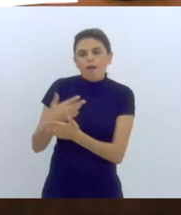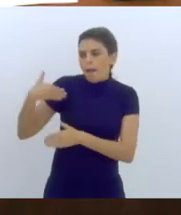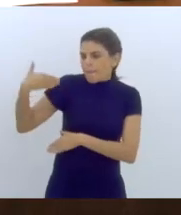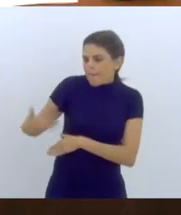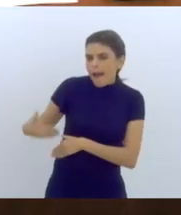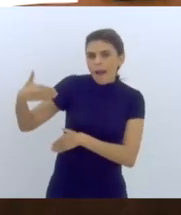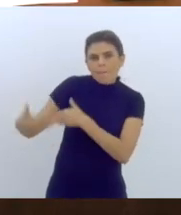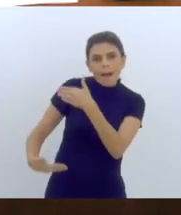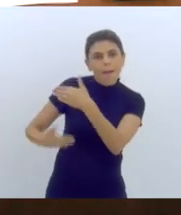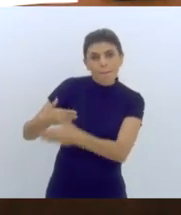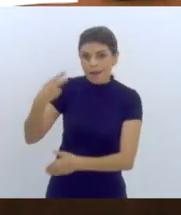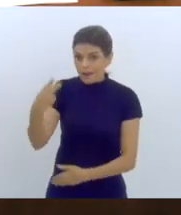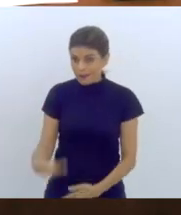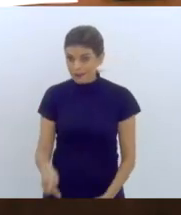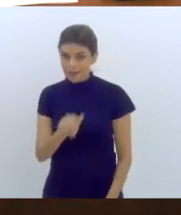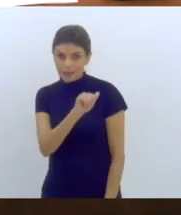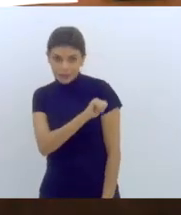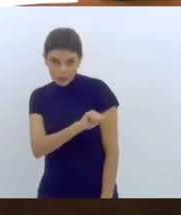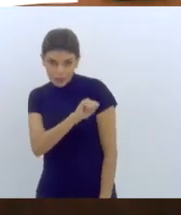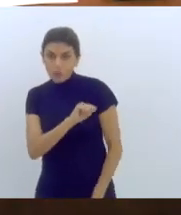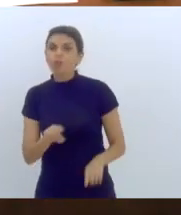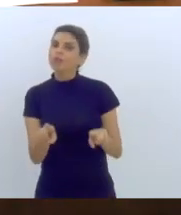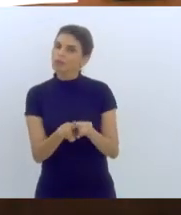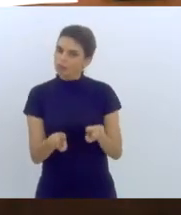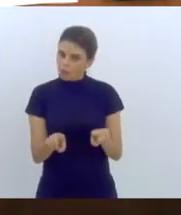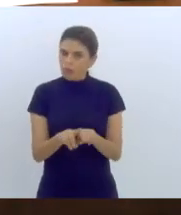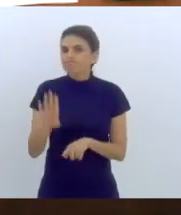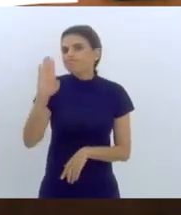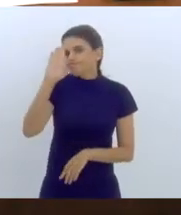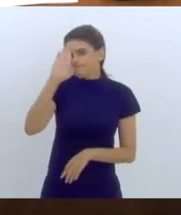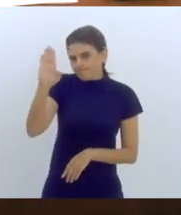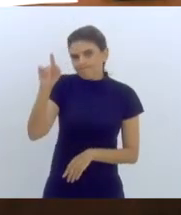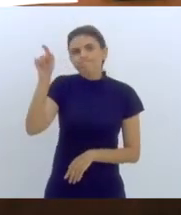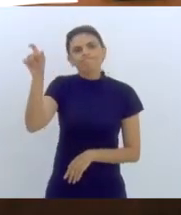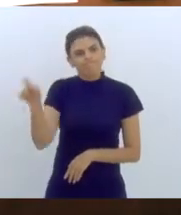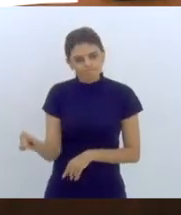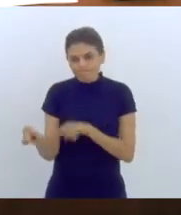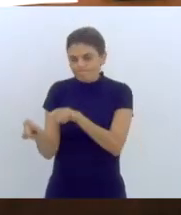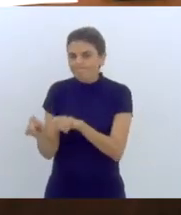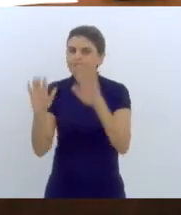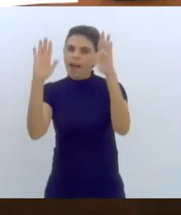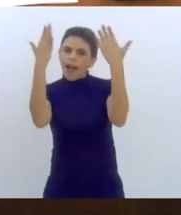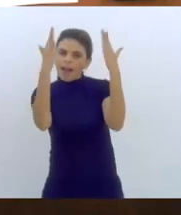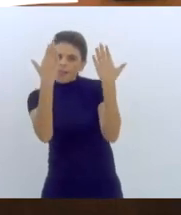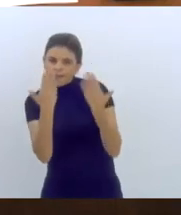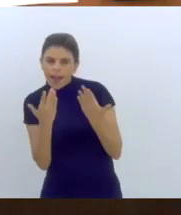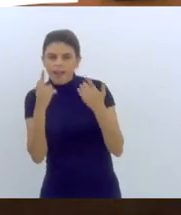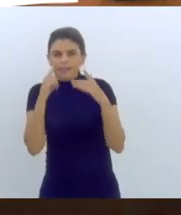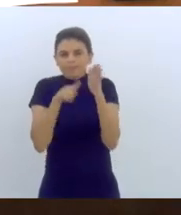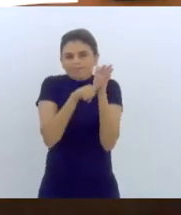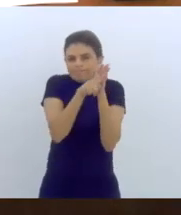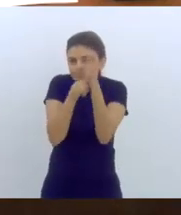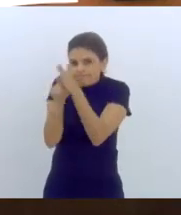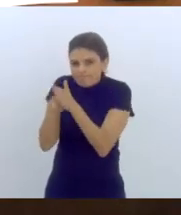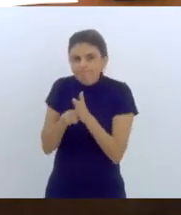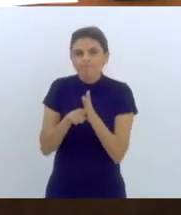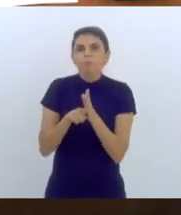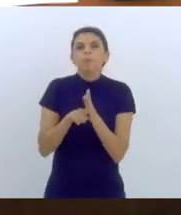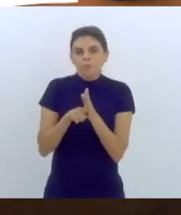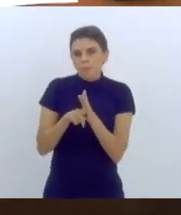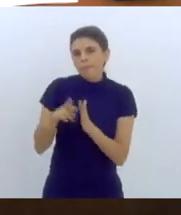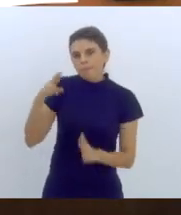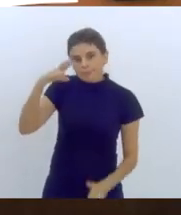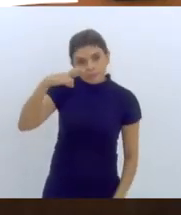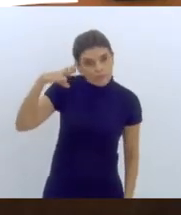no Estado do Rio de Janeiro e que foram objeto de análise, de investigação policial